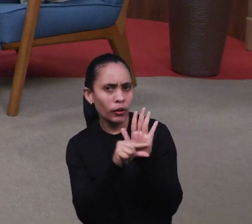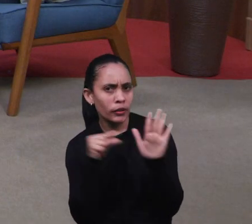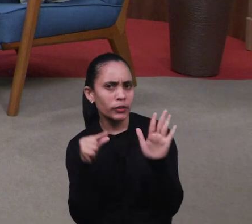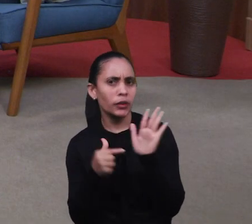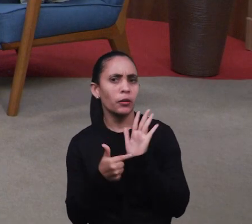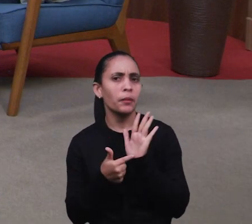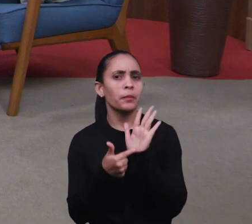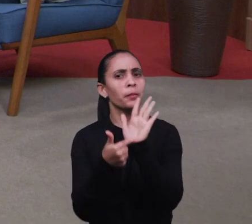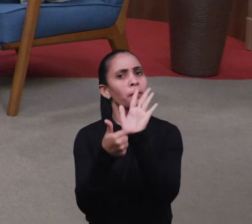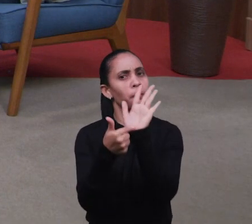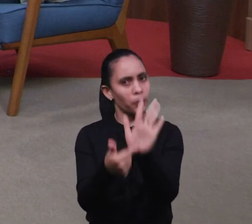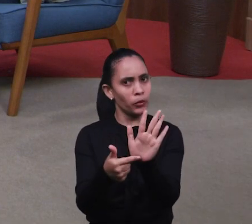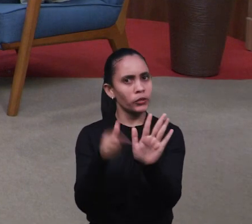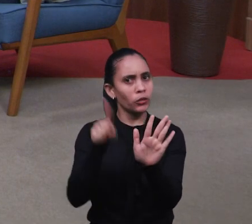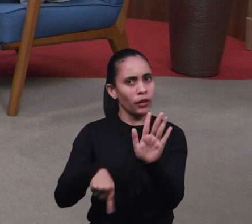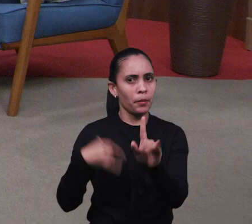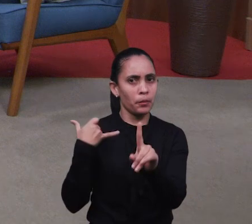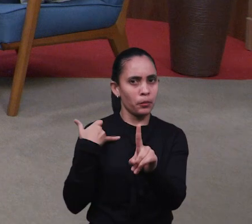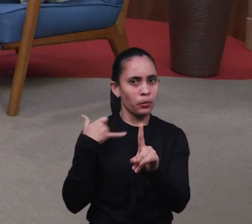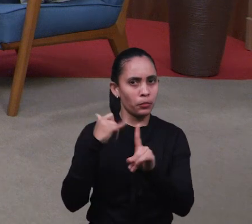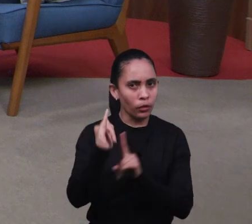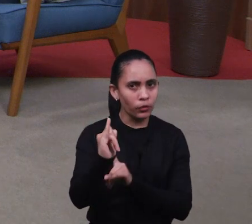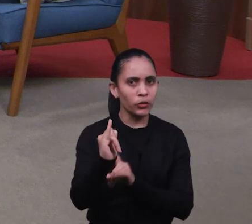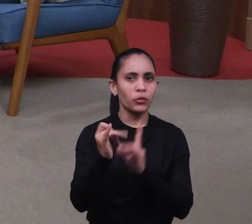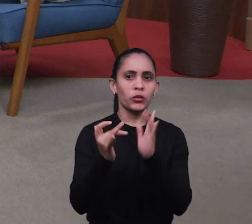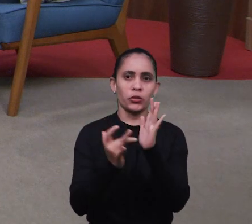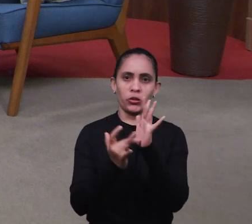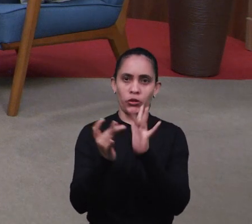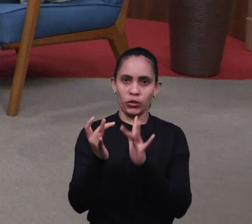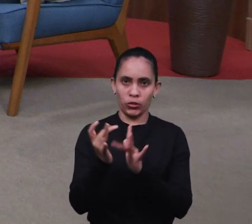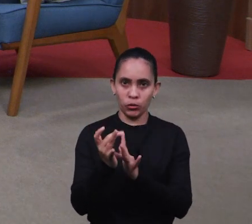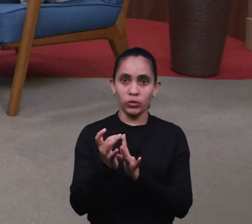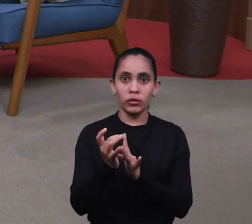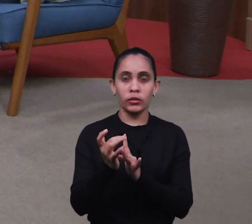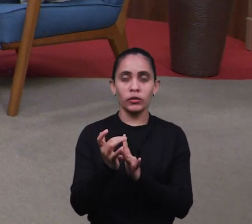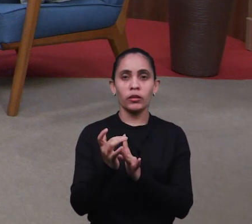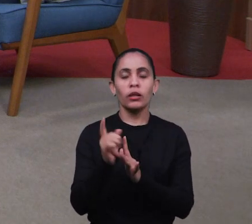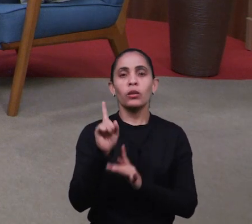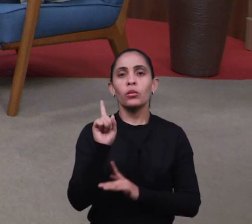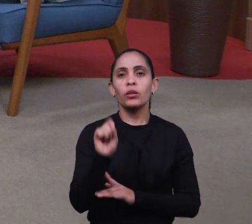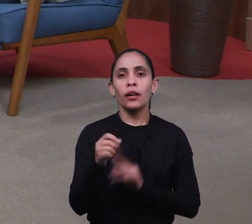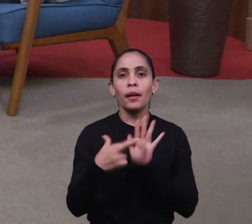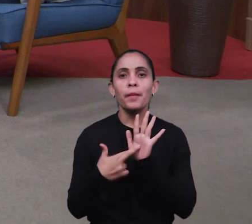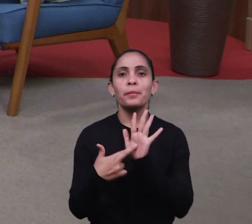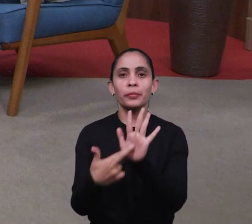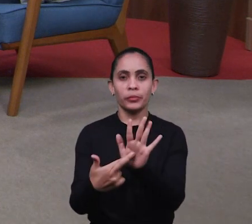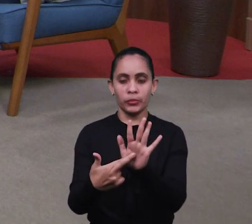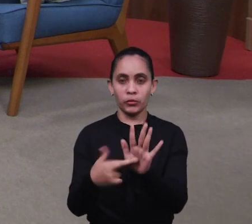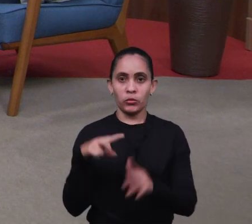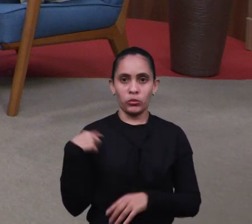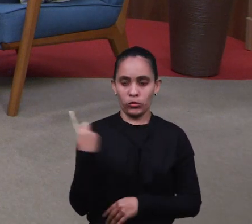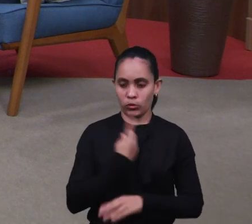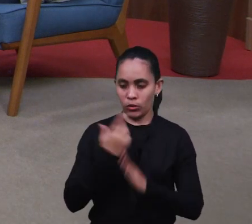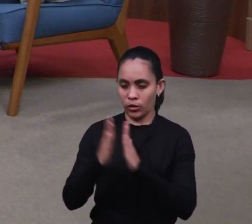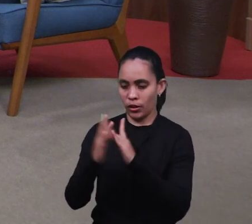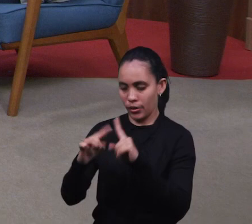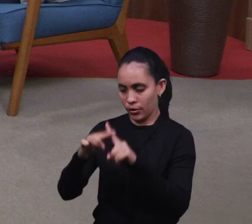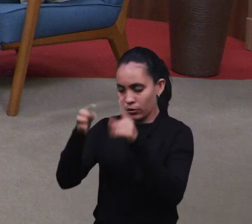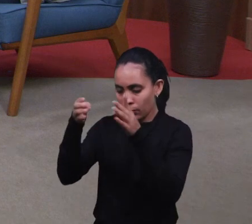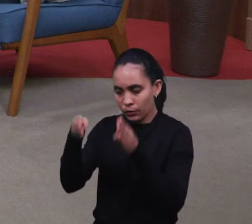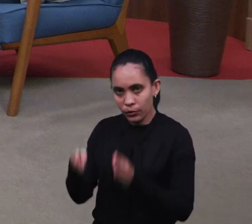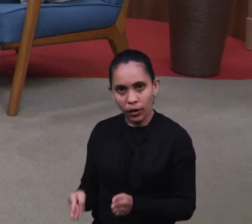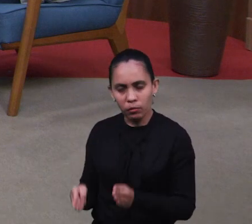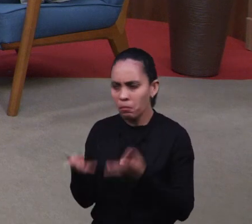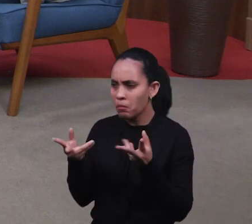apontado profeticamente, o que o Senhor Jesus representa para a igreja fiel. É coisa extraordinária.